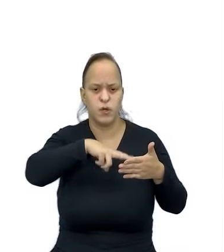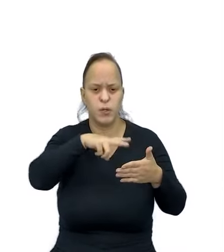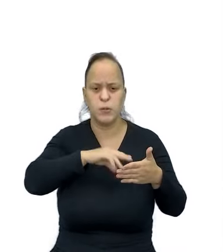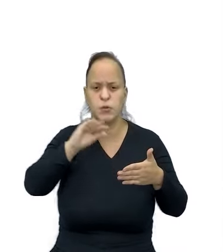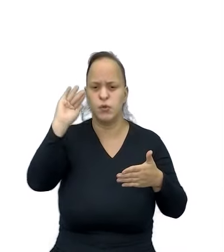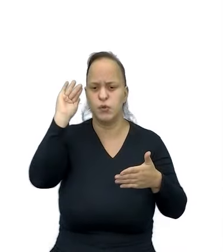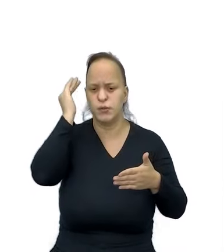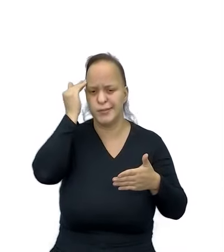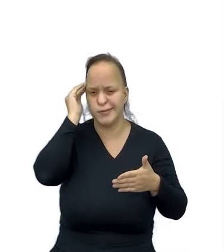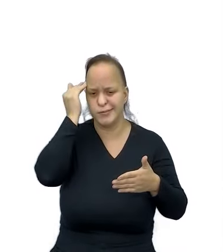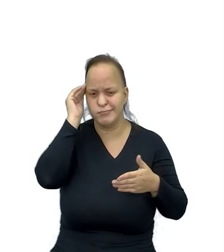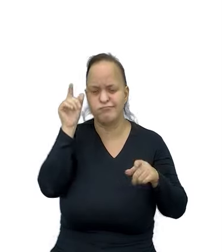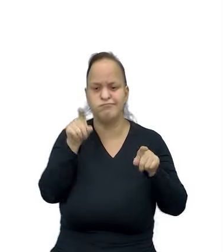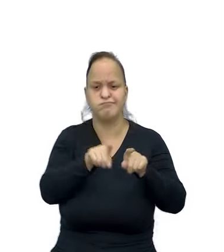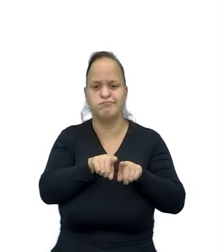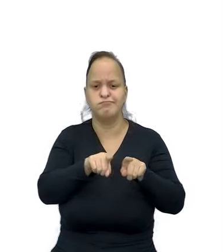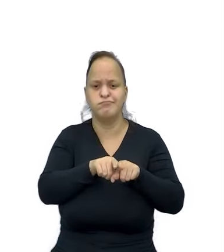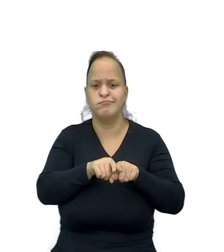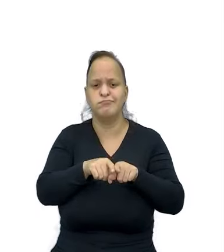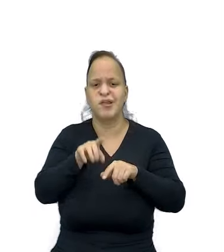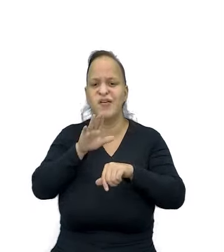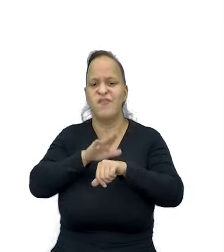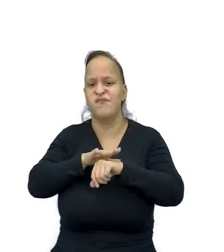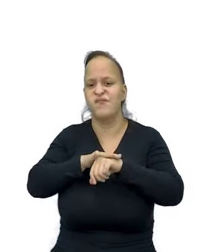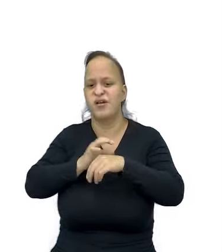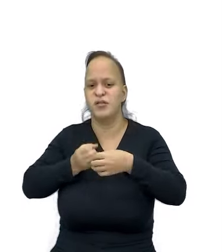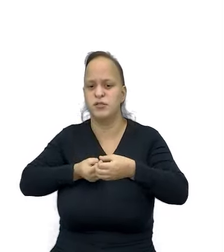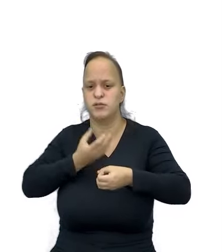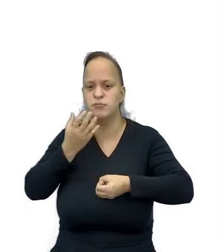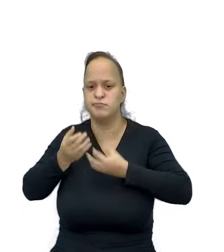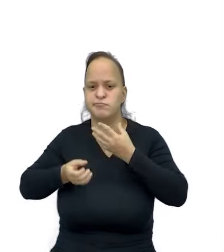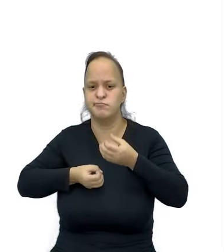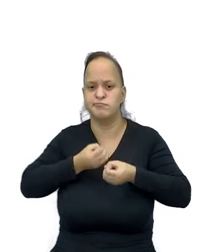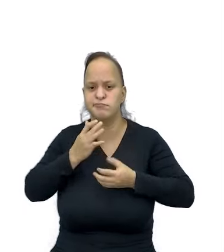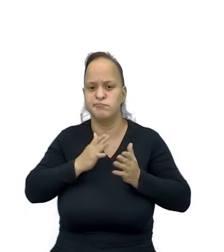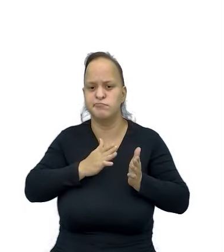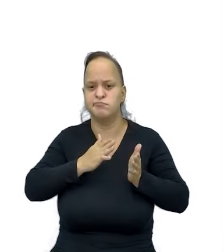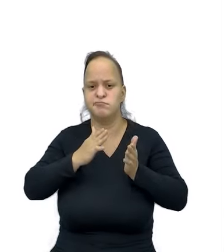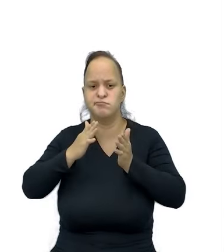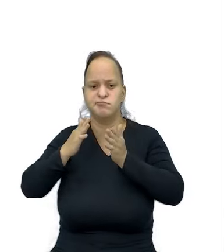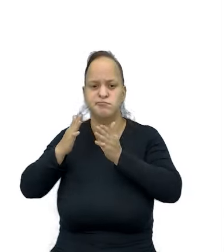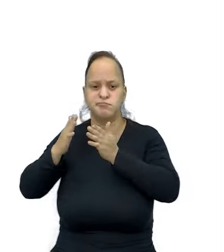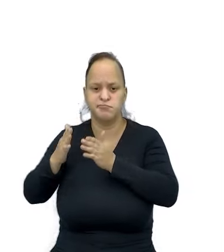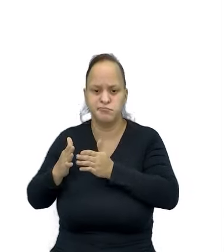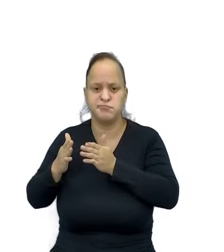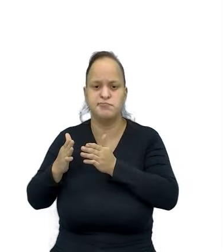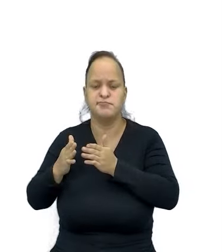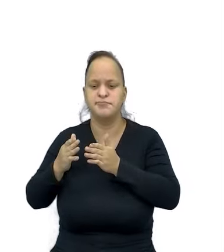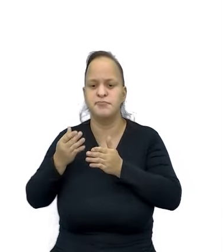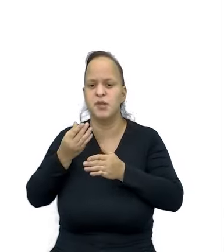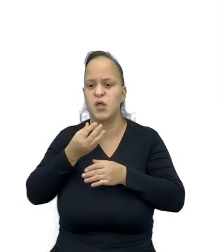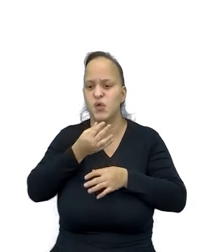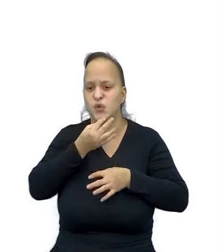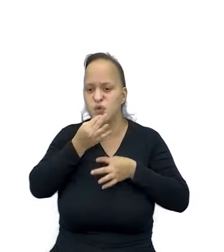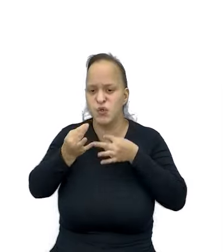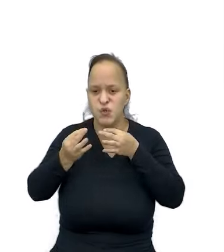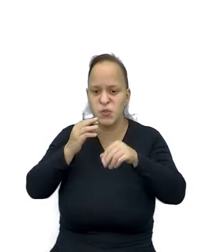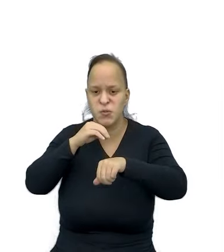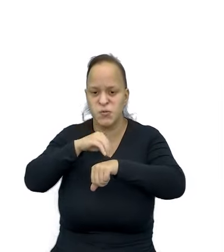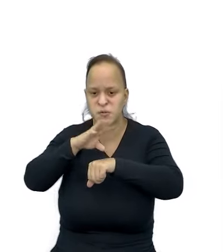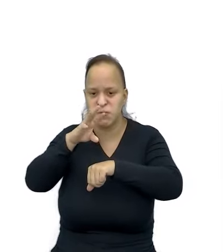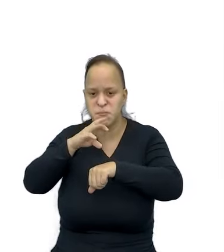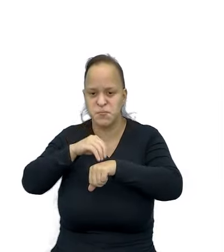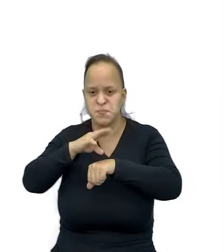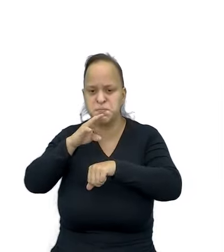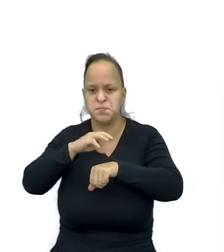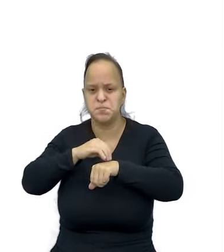os aspectos teóricos, os metodológicos, as sugestões, né? Colocadas aqui na nossa formação e ver